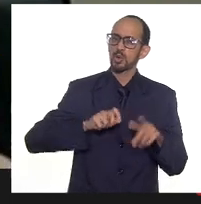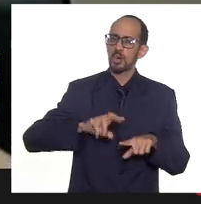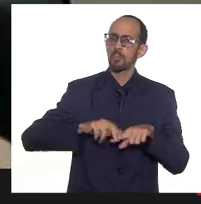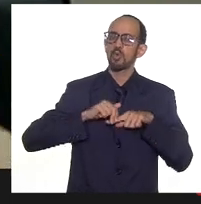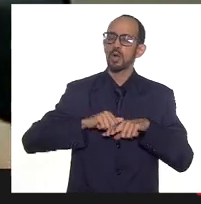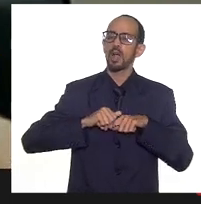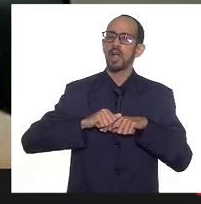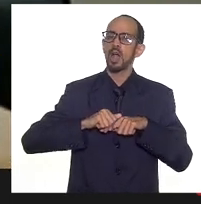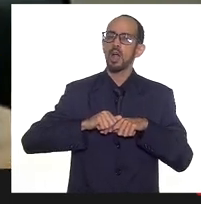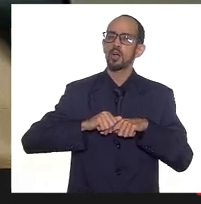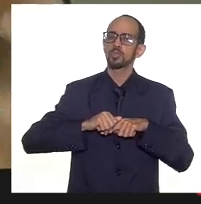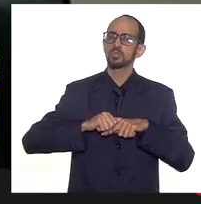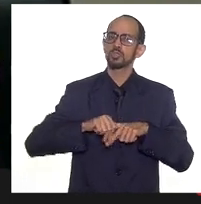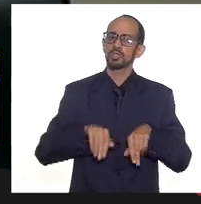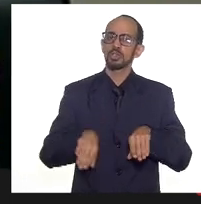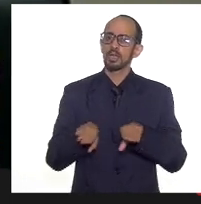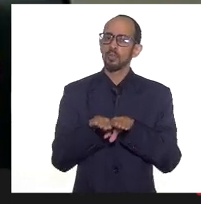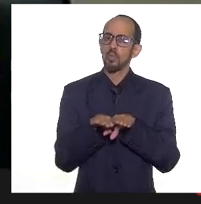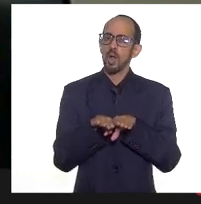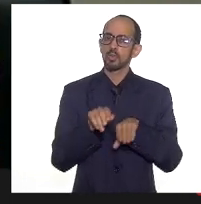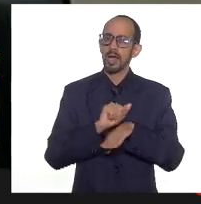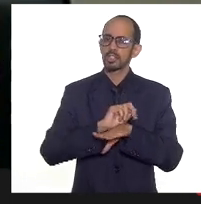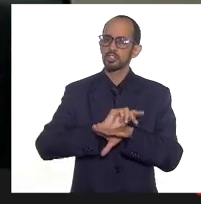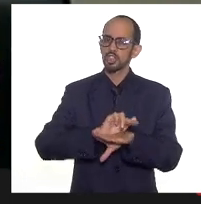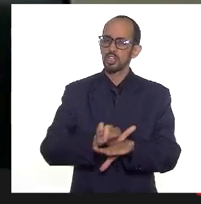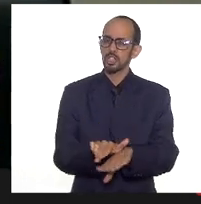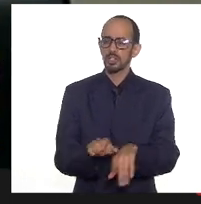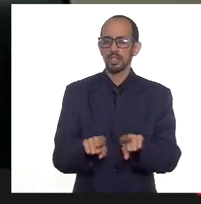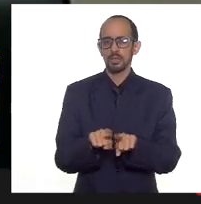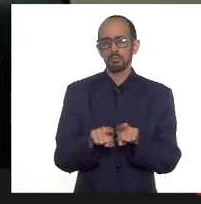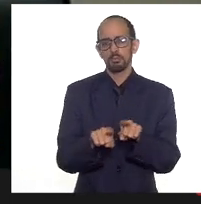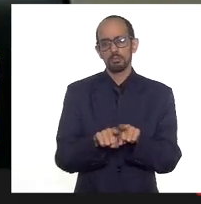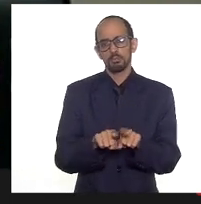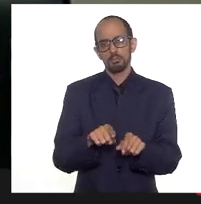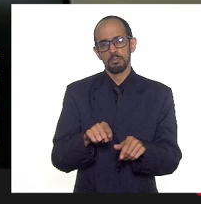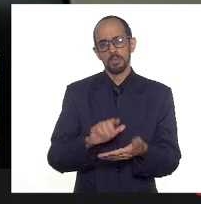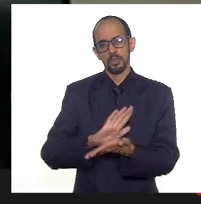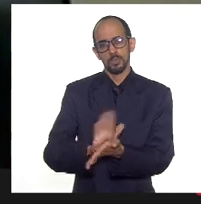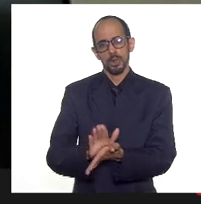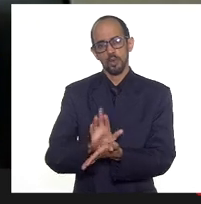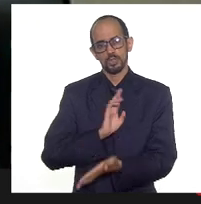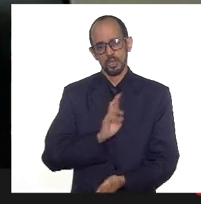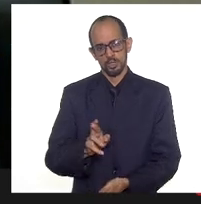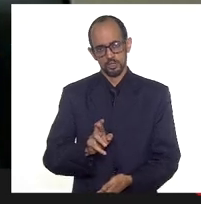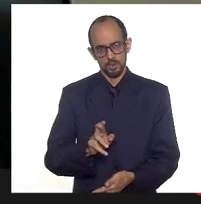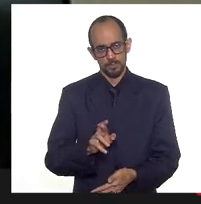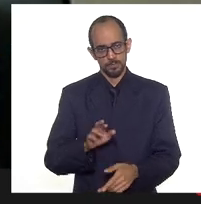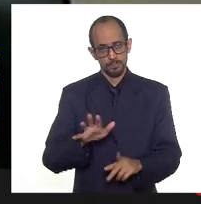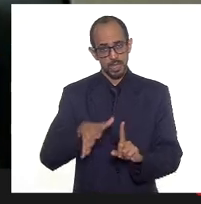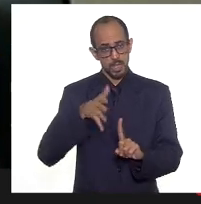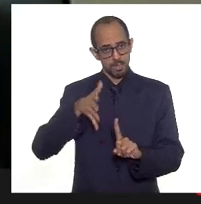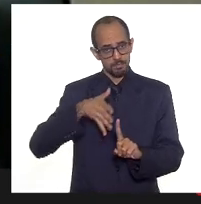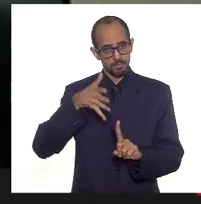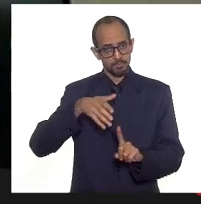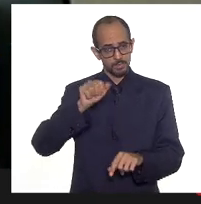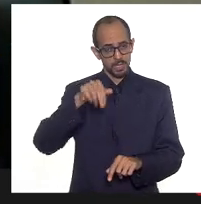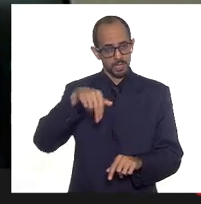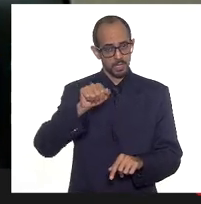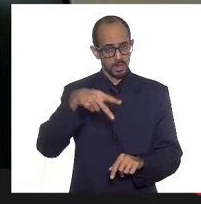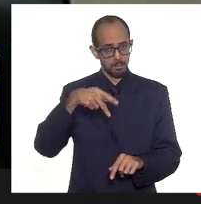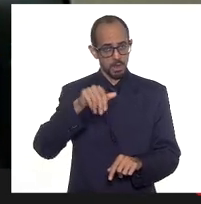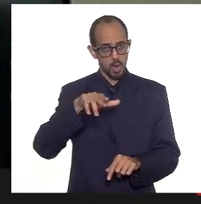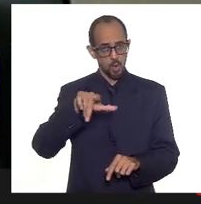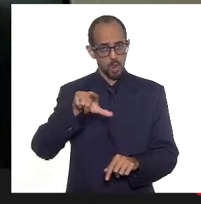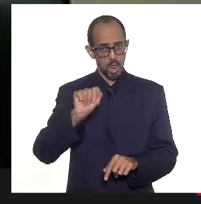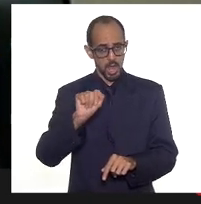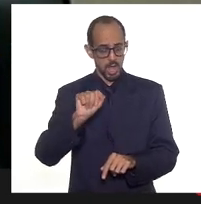também, por via de consequência, à intolerância religiosa. A fala da professora Ana Paula